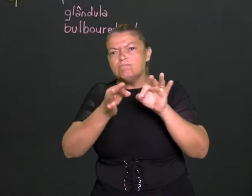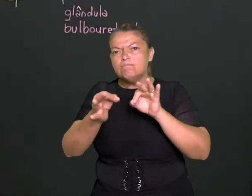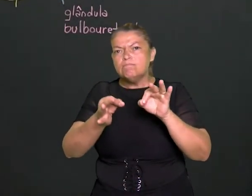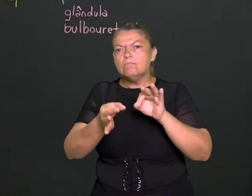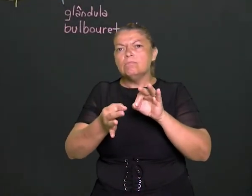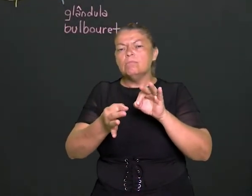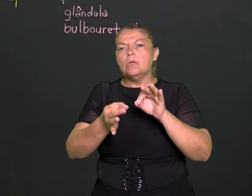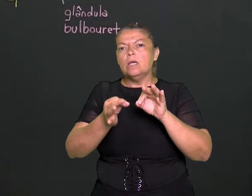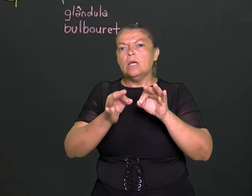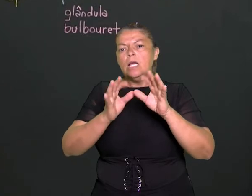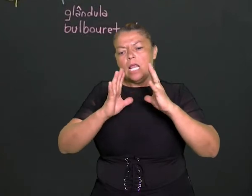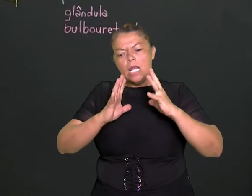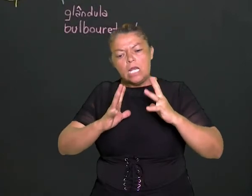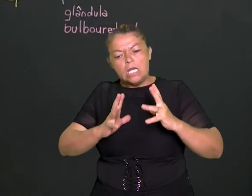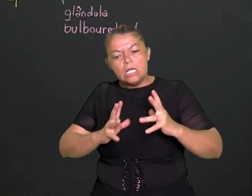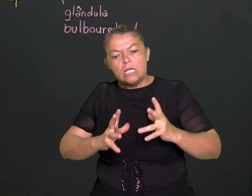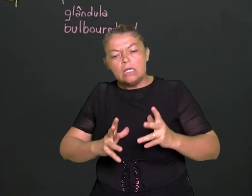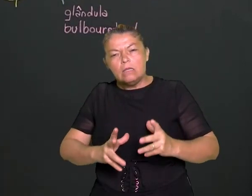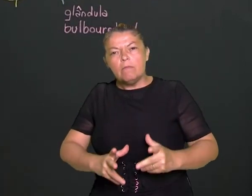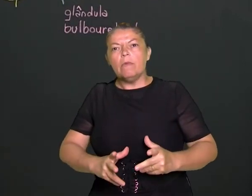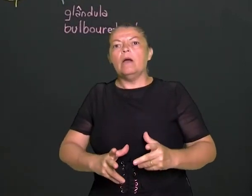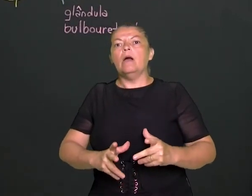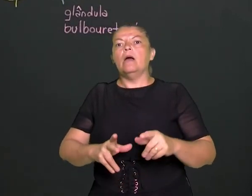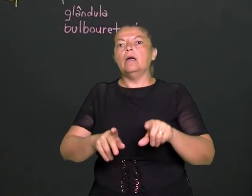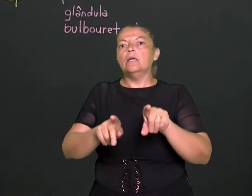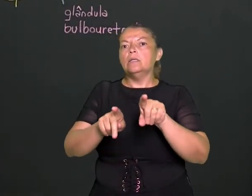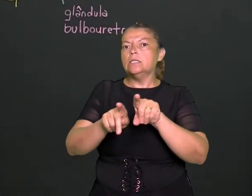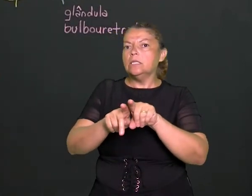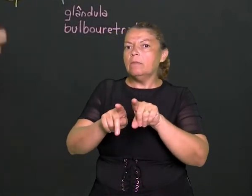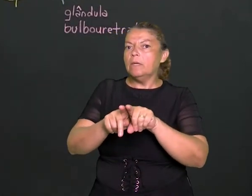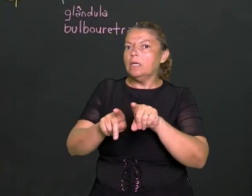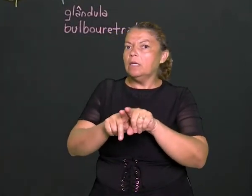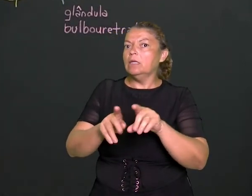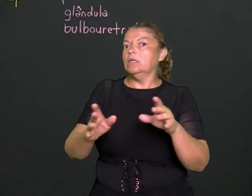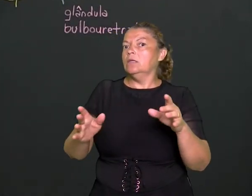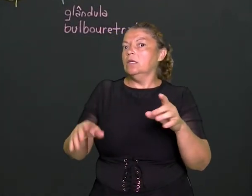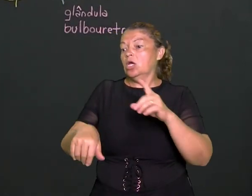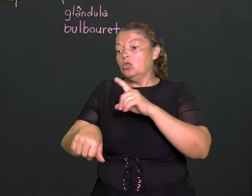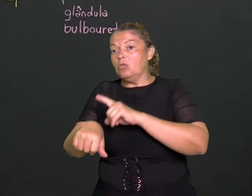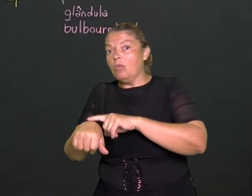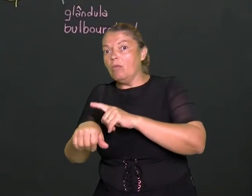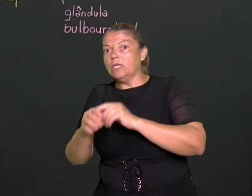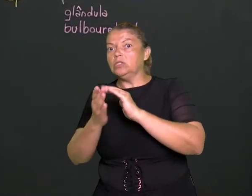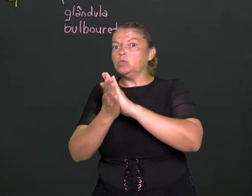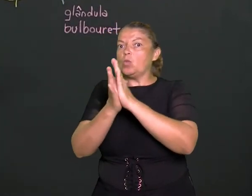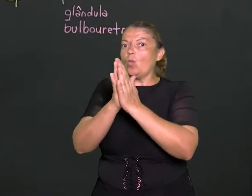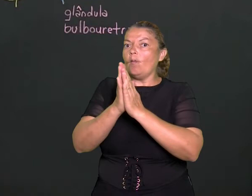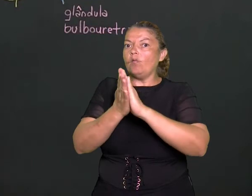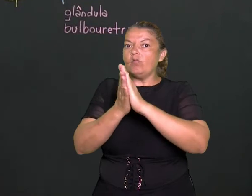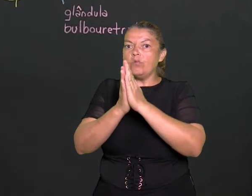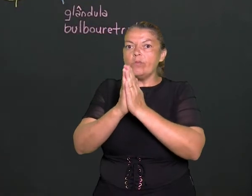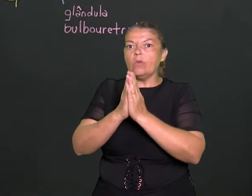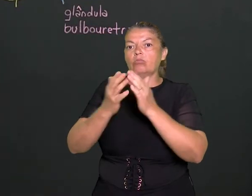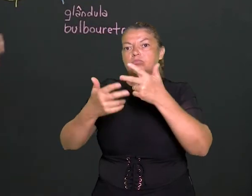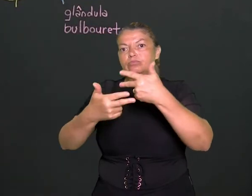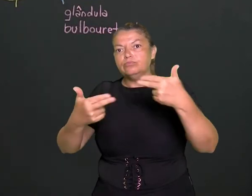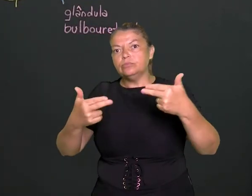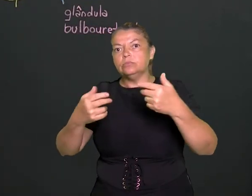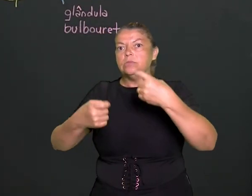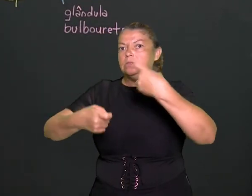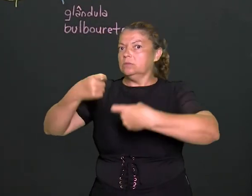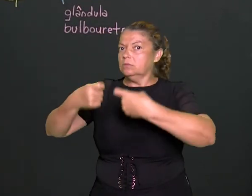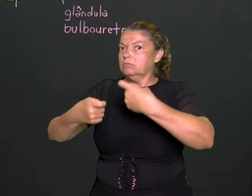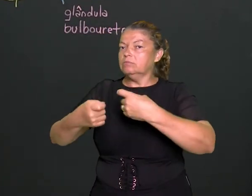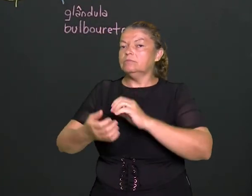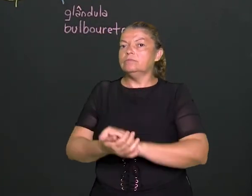na sequência vai sair ali, no caso de um ato sexual, de uma ejaculação, vai haver a saída desse sêmen por